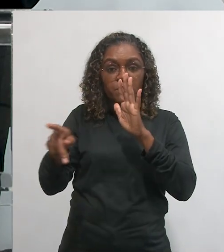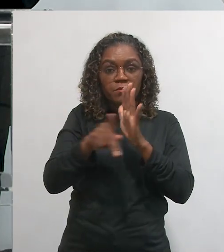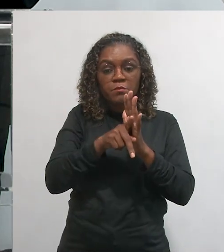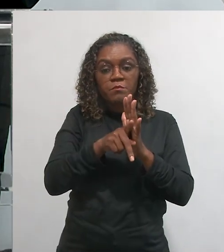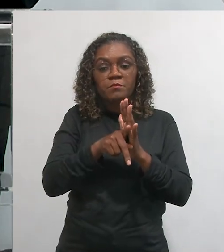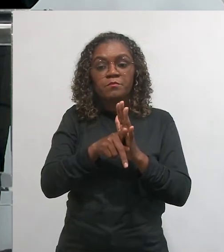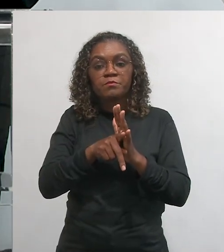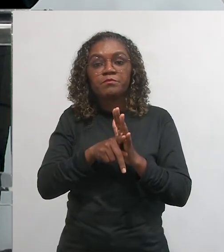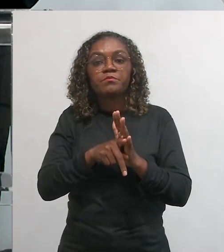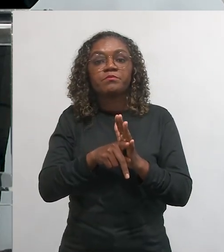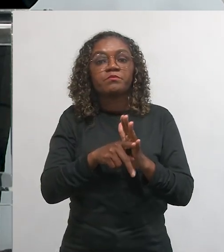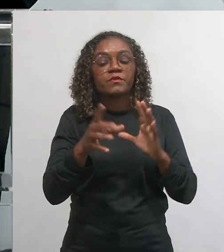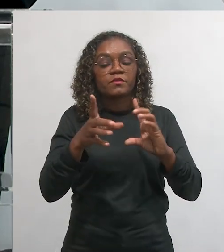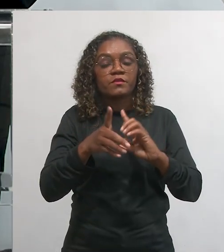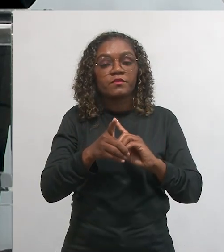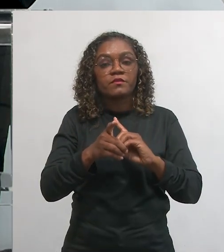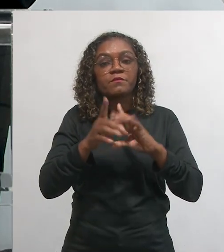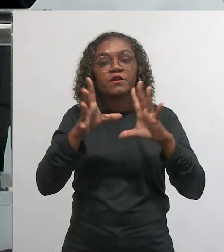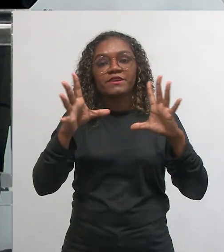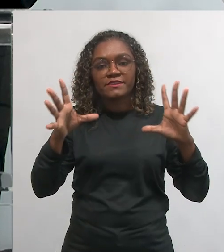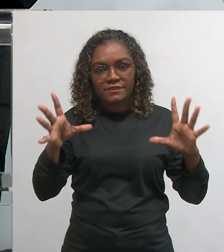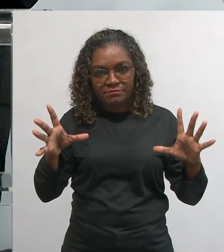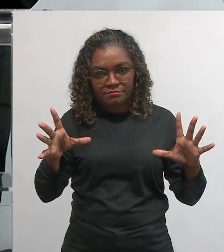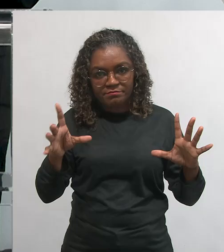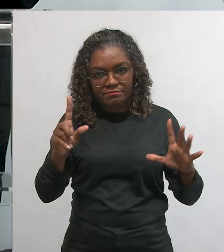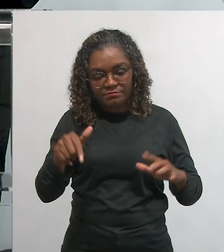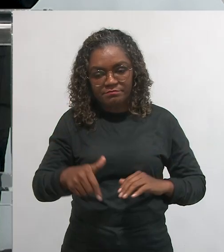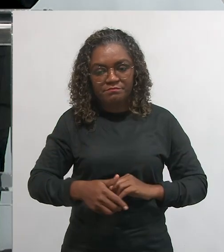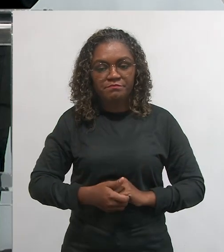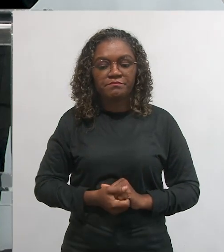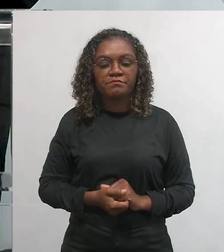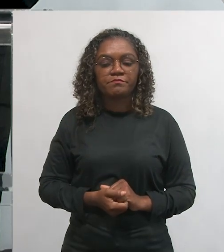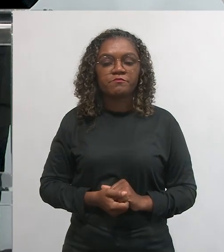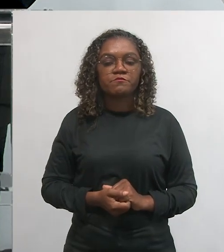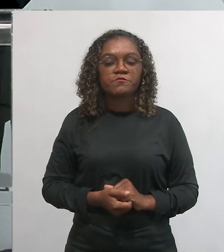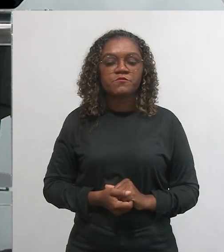norteadores das democracias liberais.